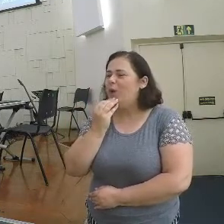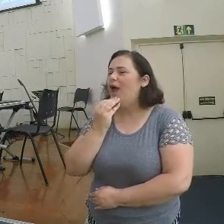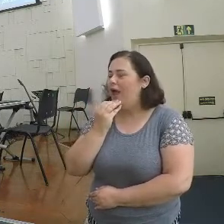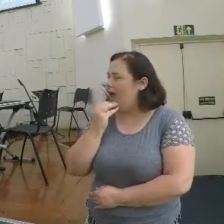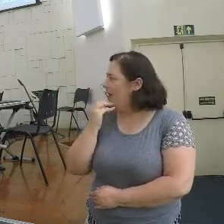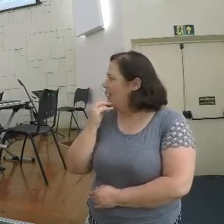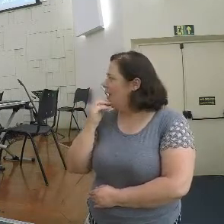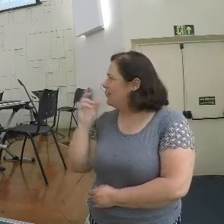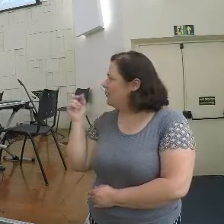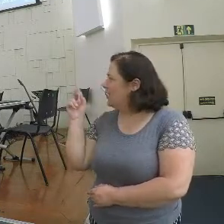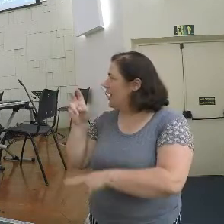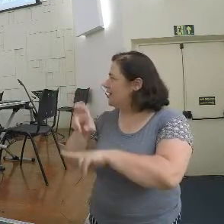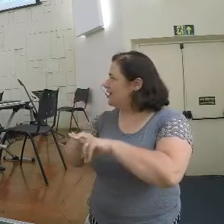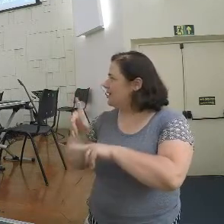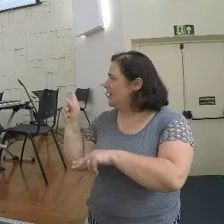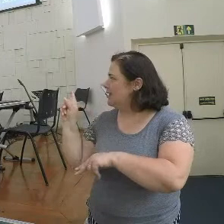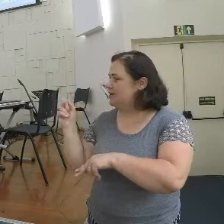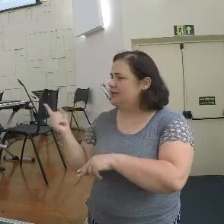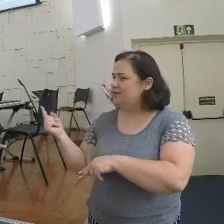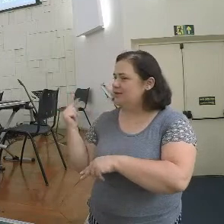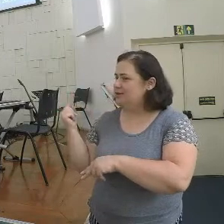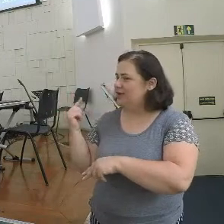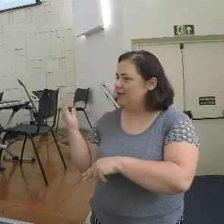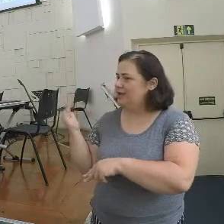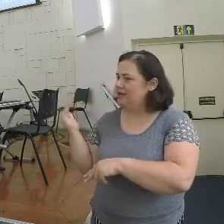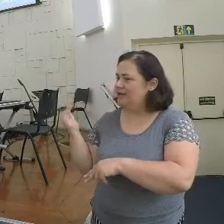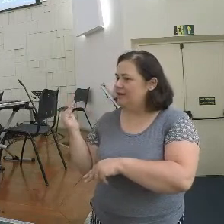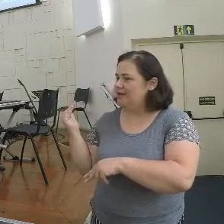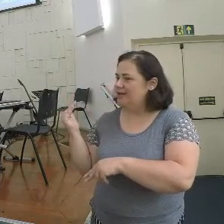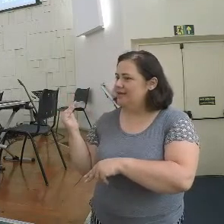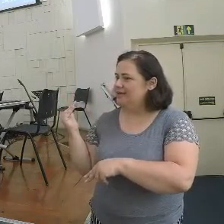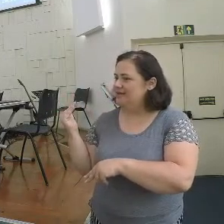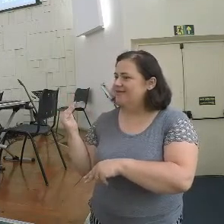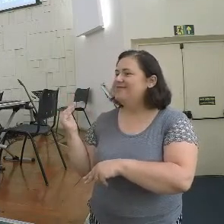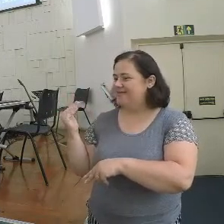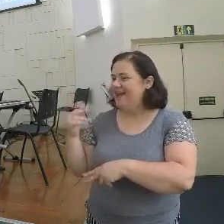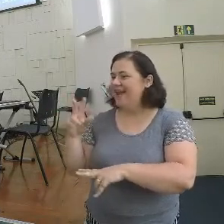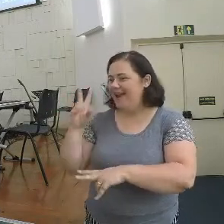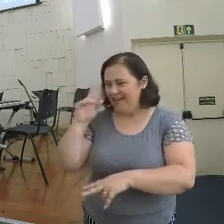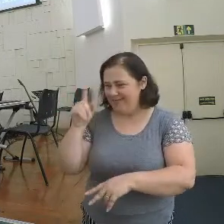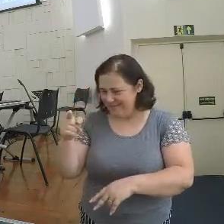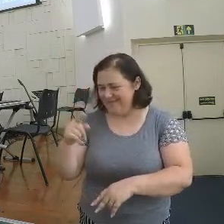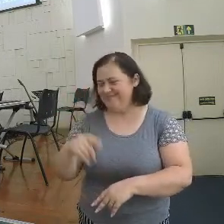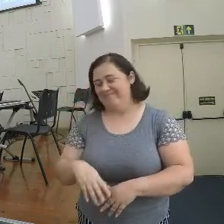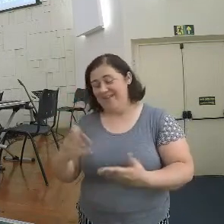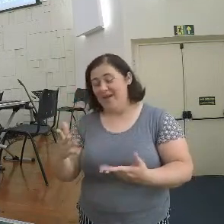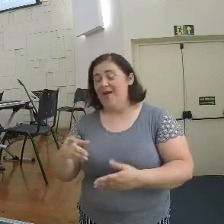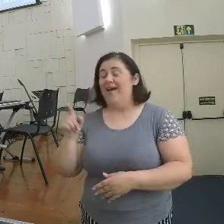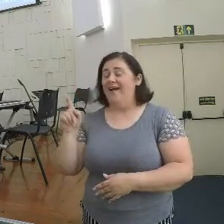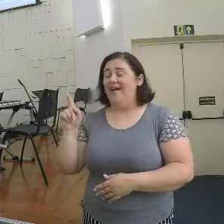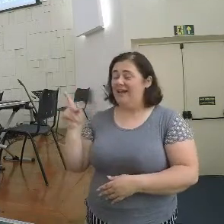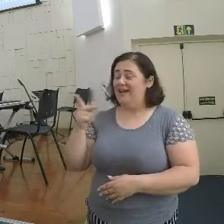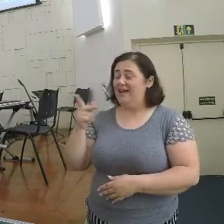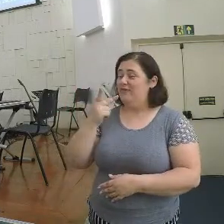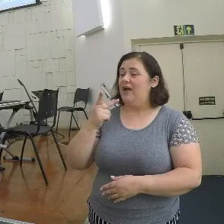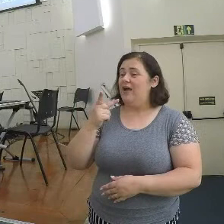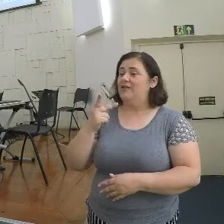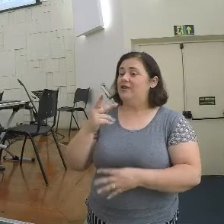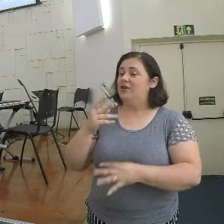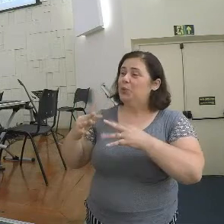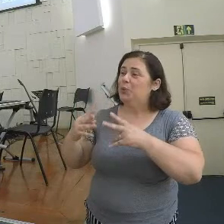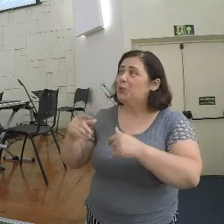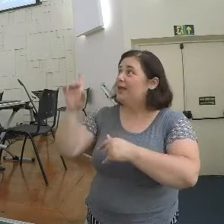irmãos, o que o texto bíblico quer dizer, até o improvável acontece, até o incomum, até aquilo